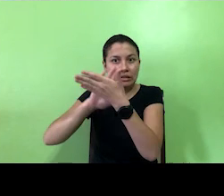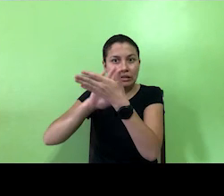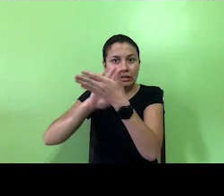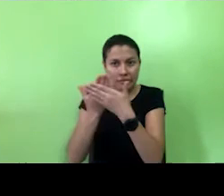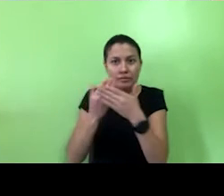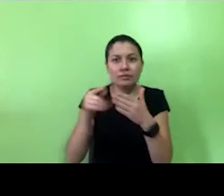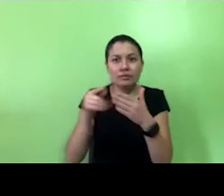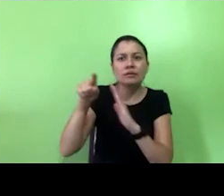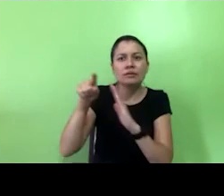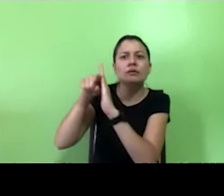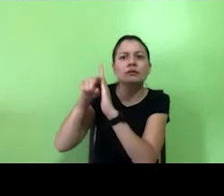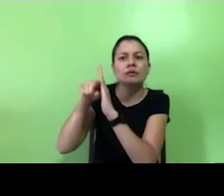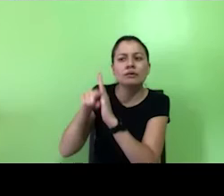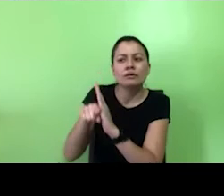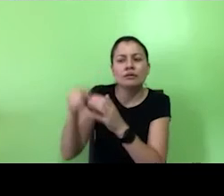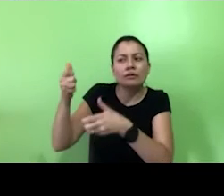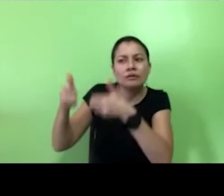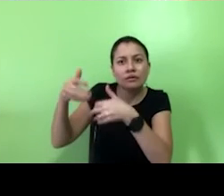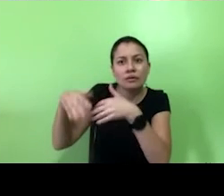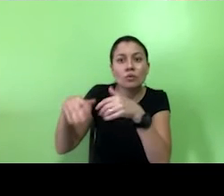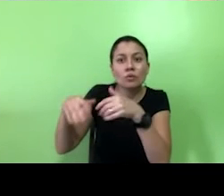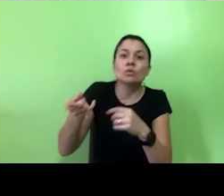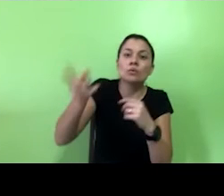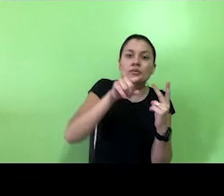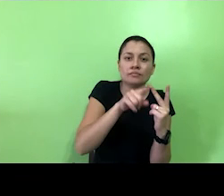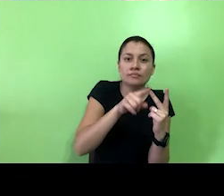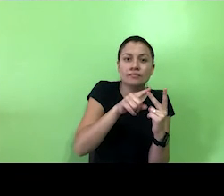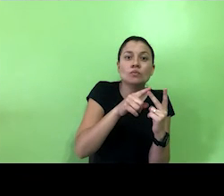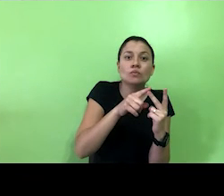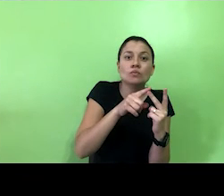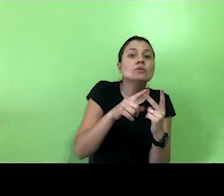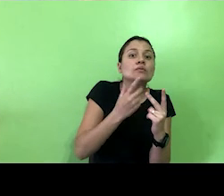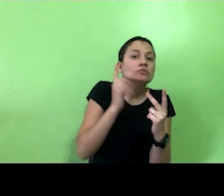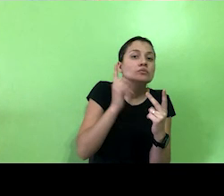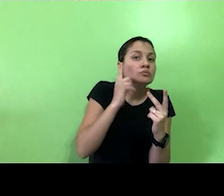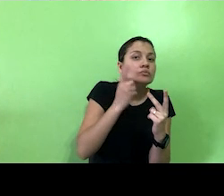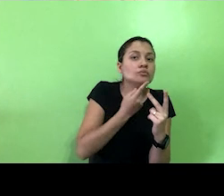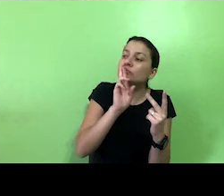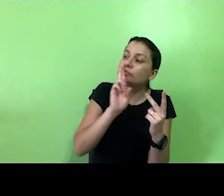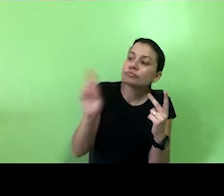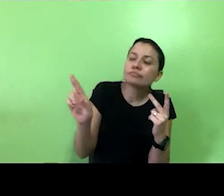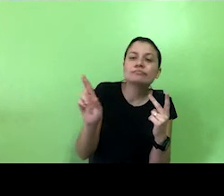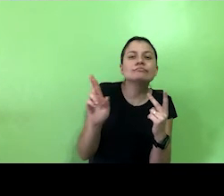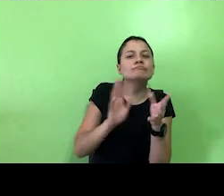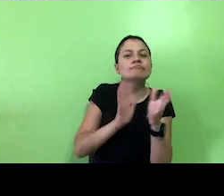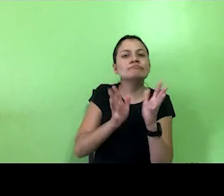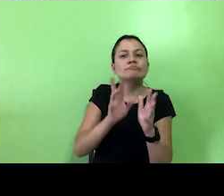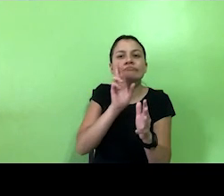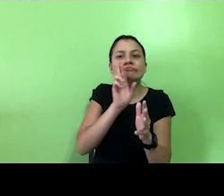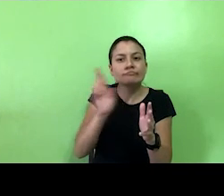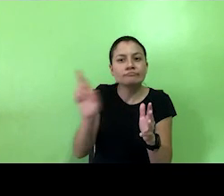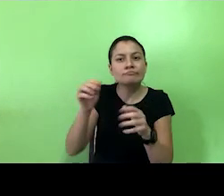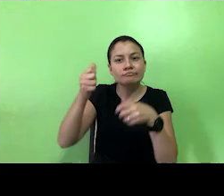os pesquisadores falavam para os usuários surdos, outro interpretava a volta, né? Então, o que o usuário estava sinalizando para o